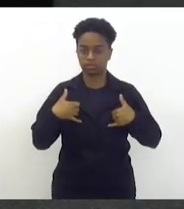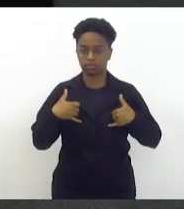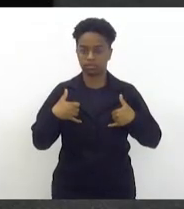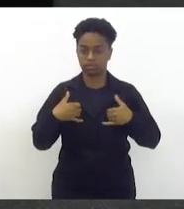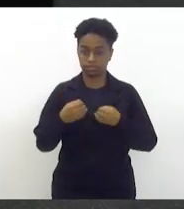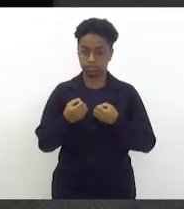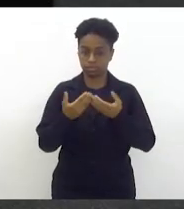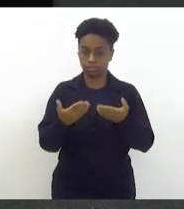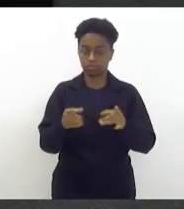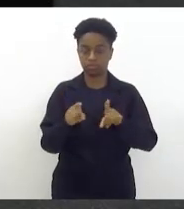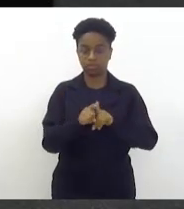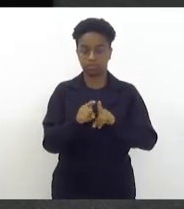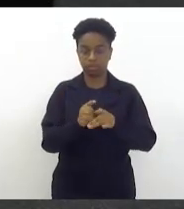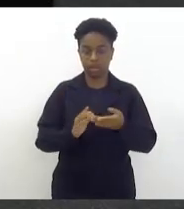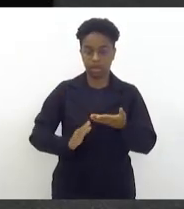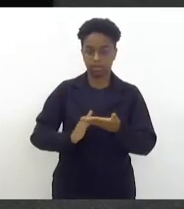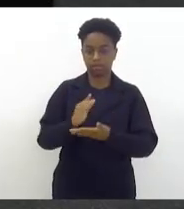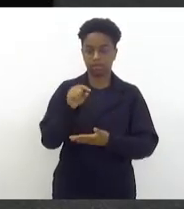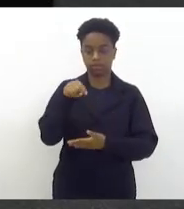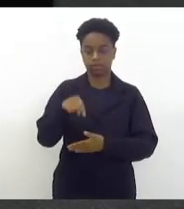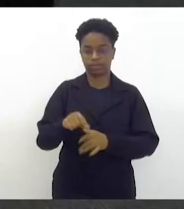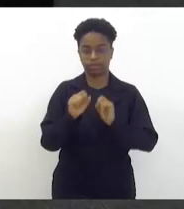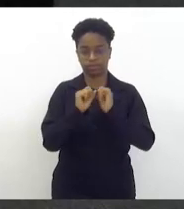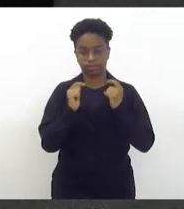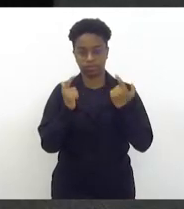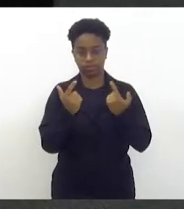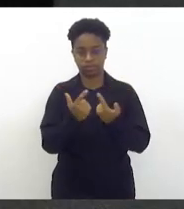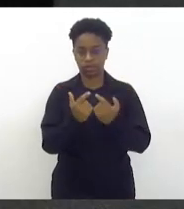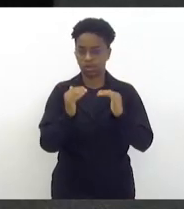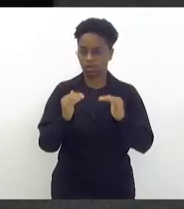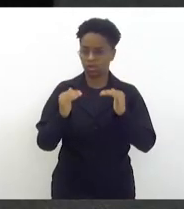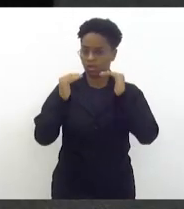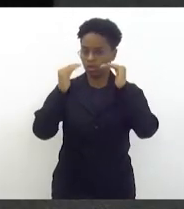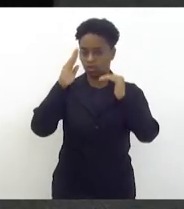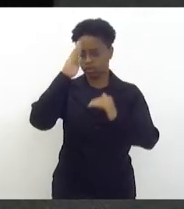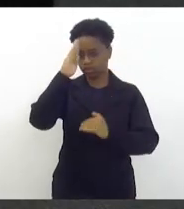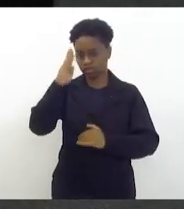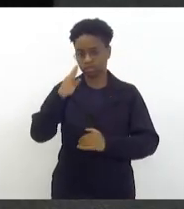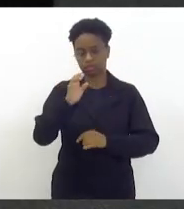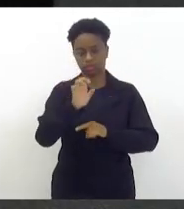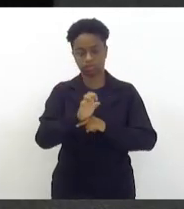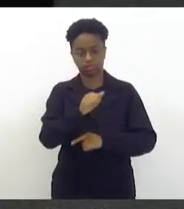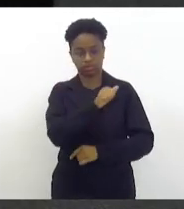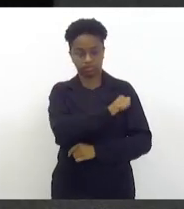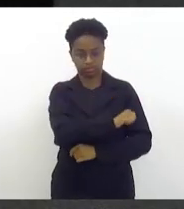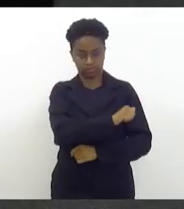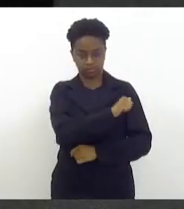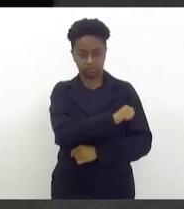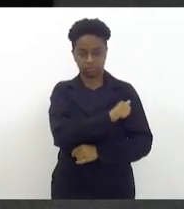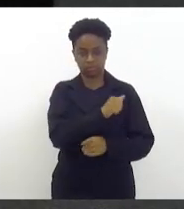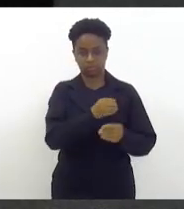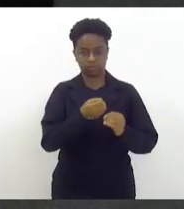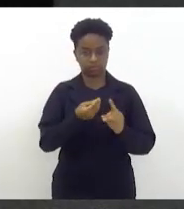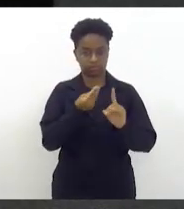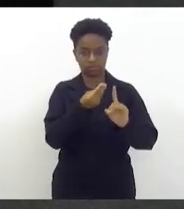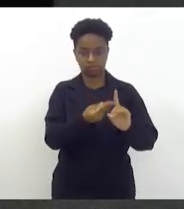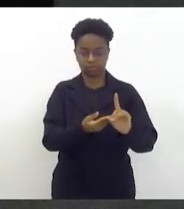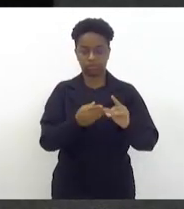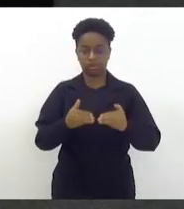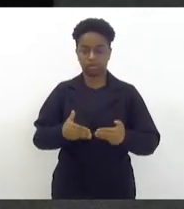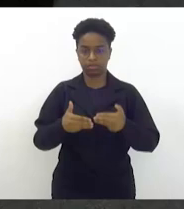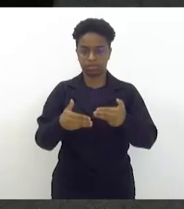e aprovar nessa Casa Legislativa a maior honraria do Estado do Rio de Janeiro para a nossa ministra